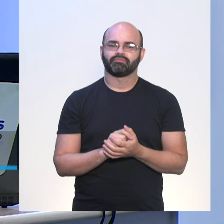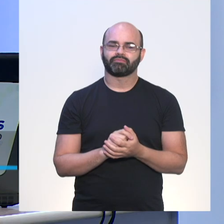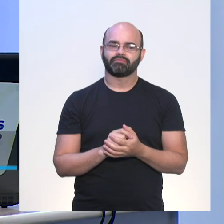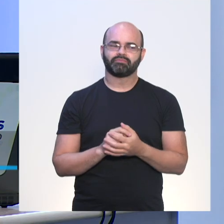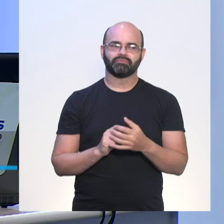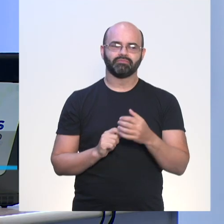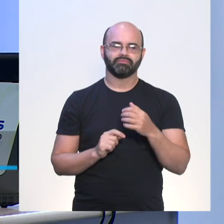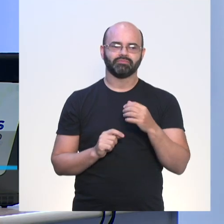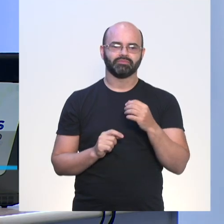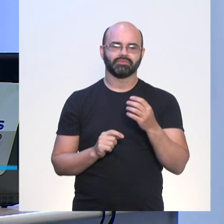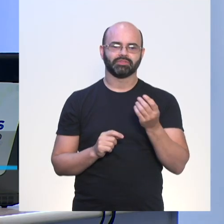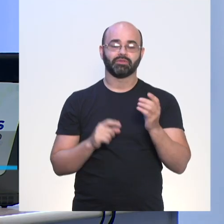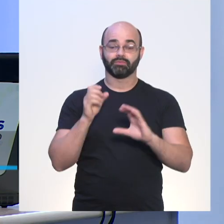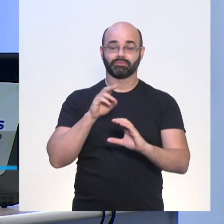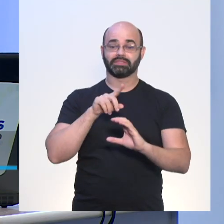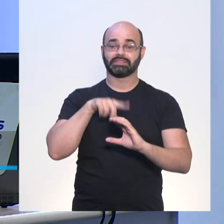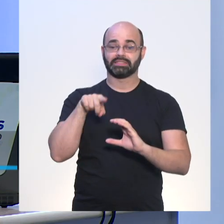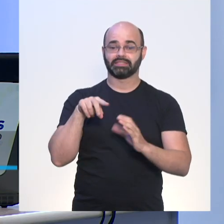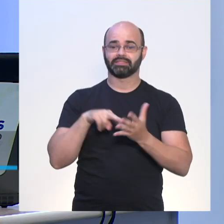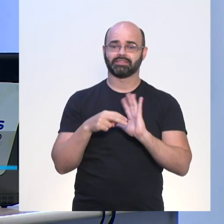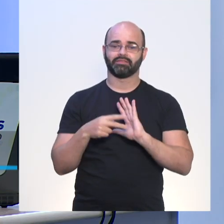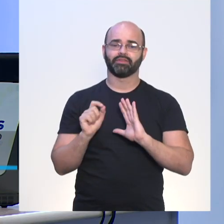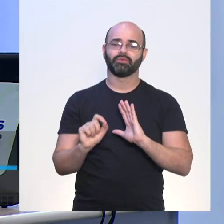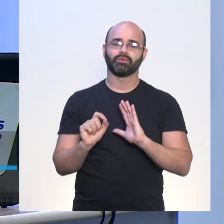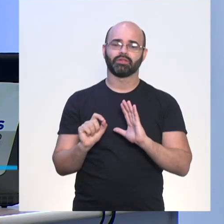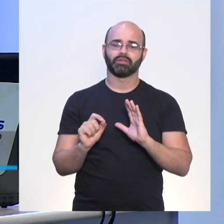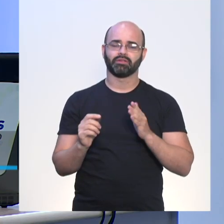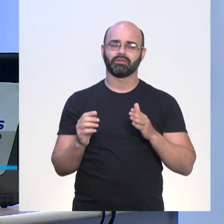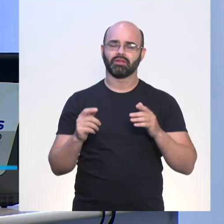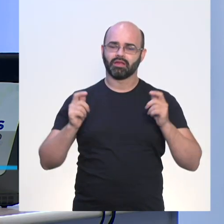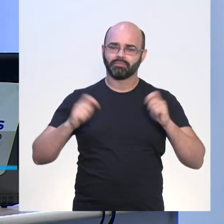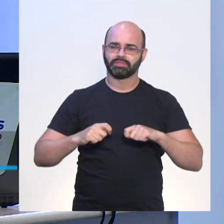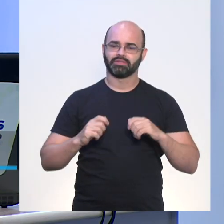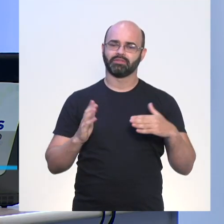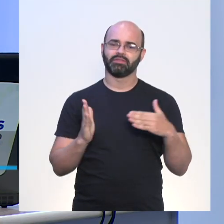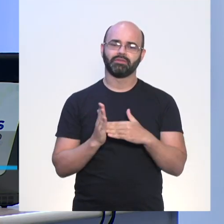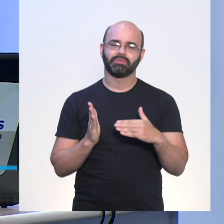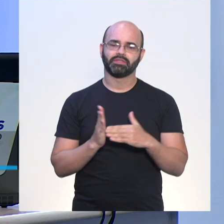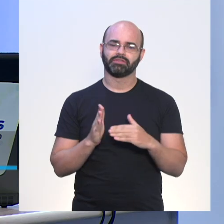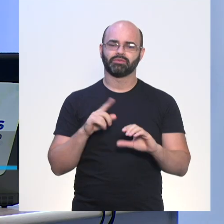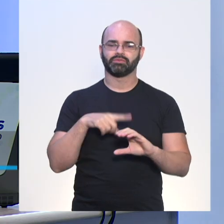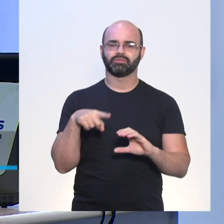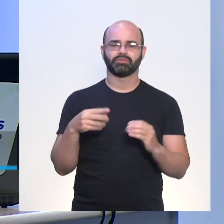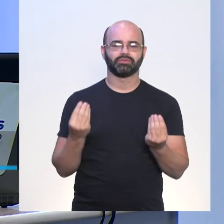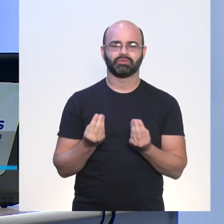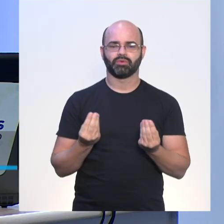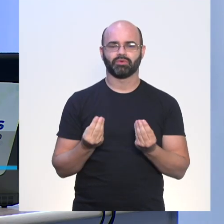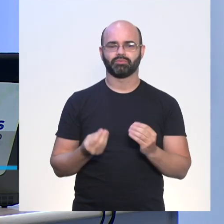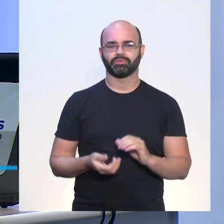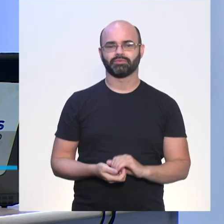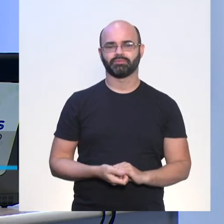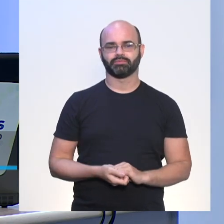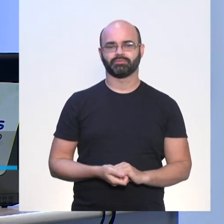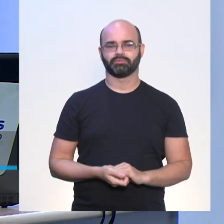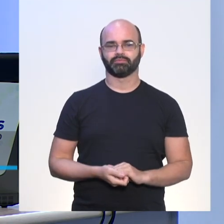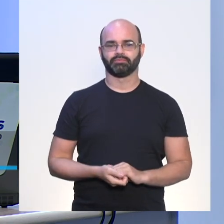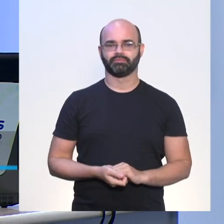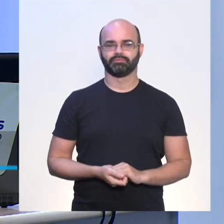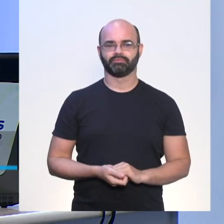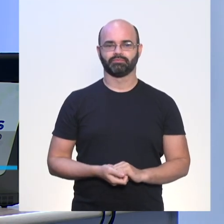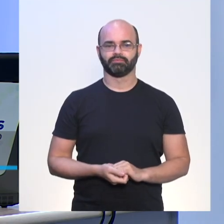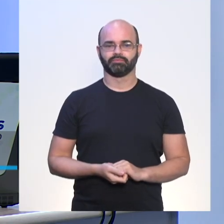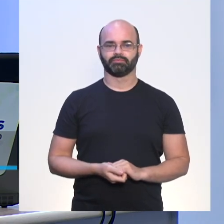ciência, as capacidades, as limitações da ciência, não é? Aí a gente tem aí